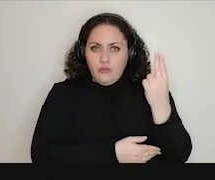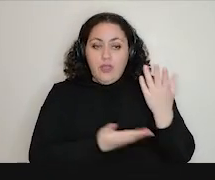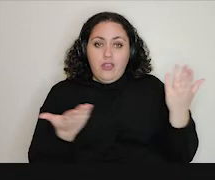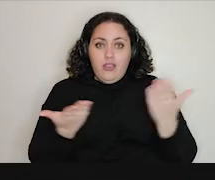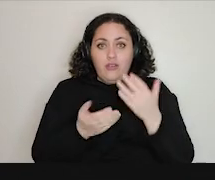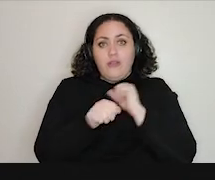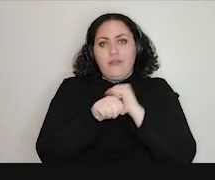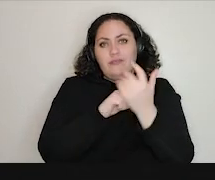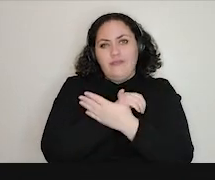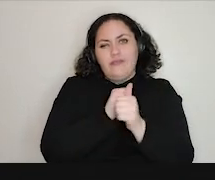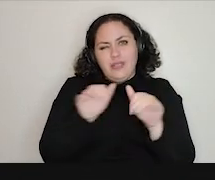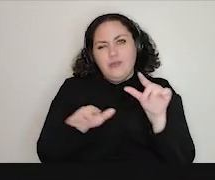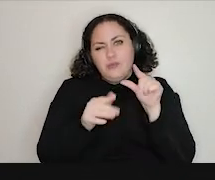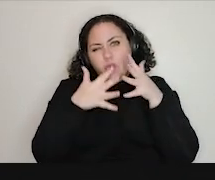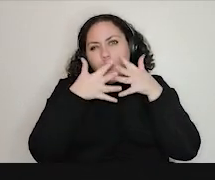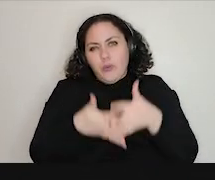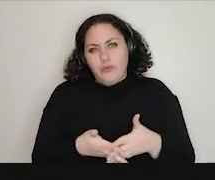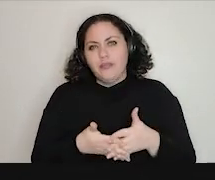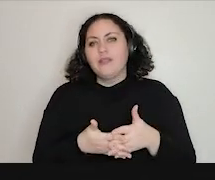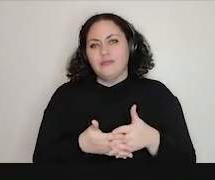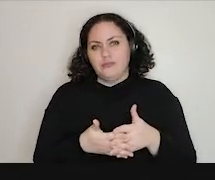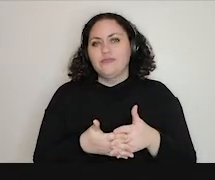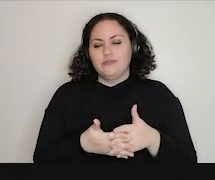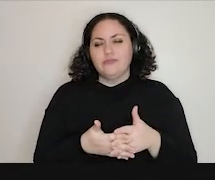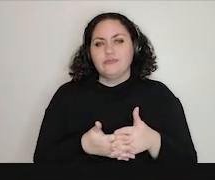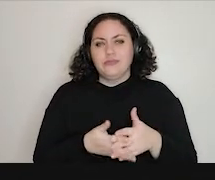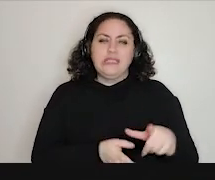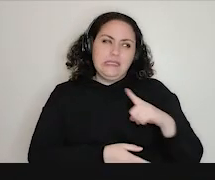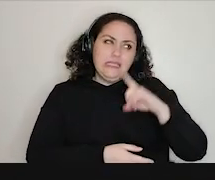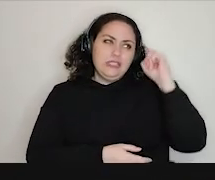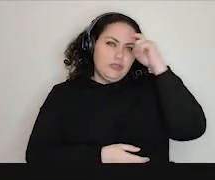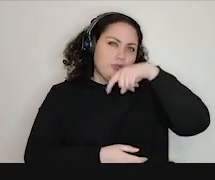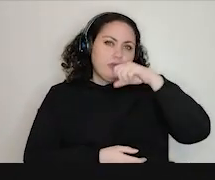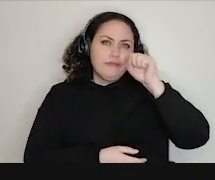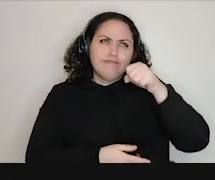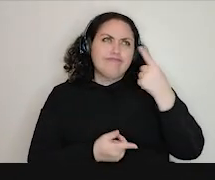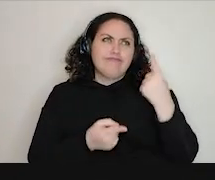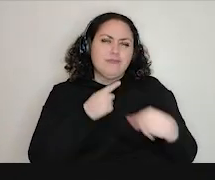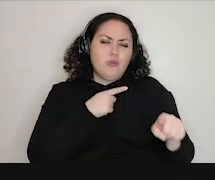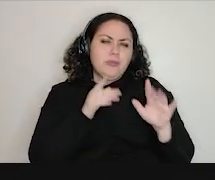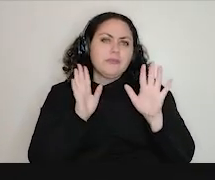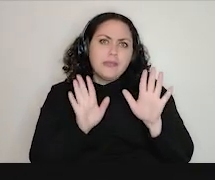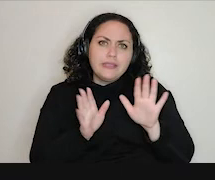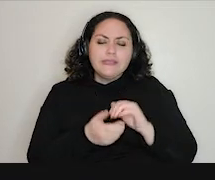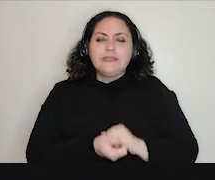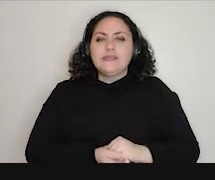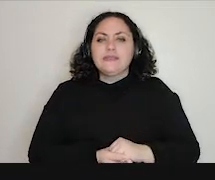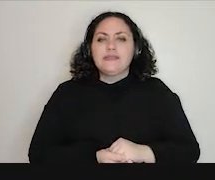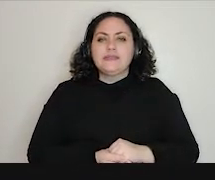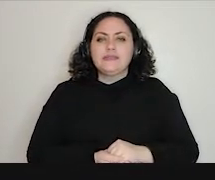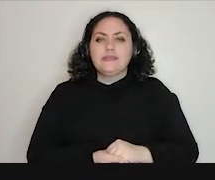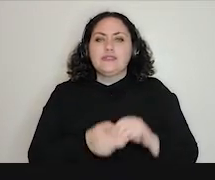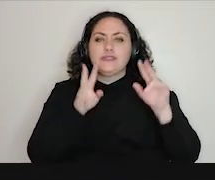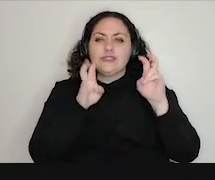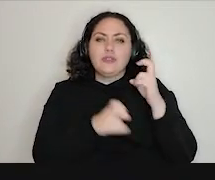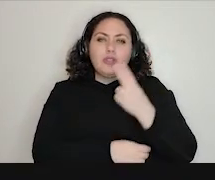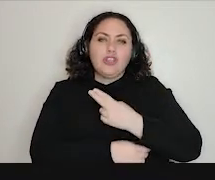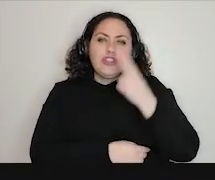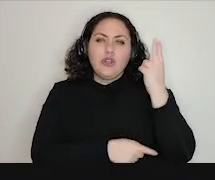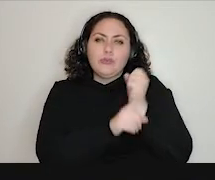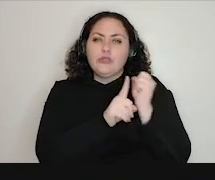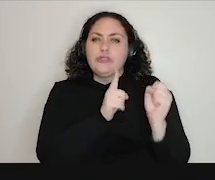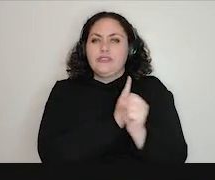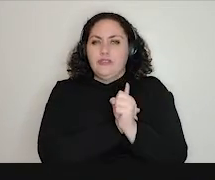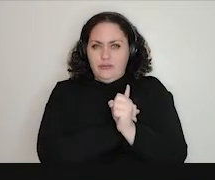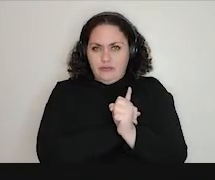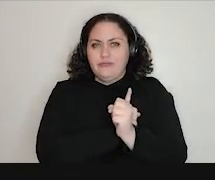está um pouco mais complicado, porque eles estão... É até uma dificuldade que não faz muito sentido. Né? A questão do nome social, pelo